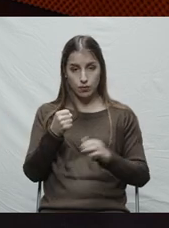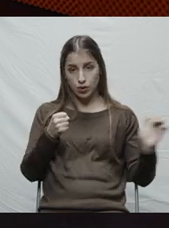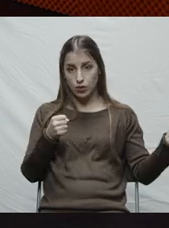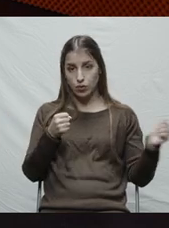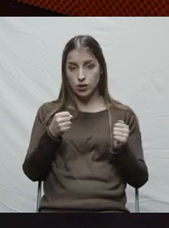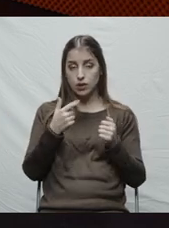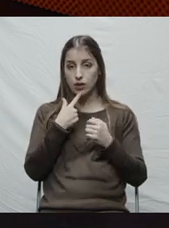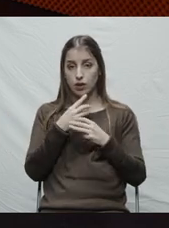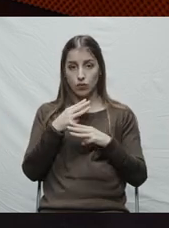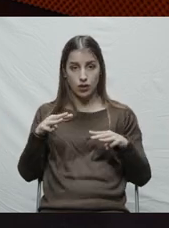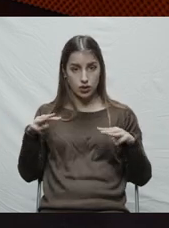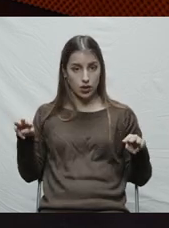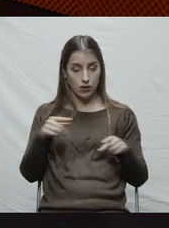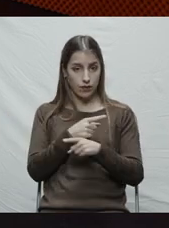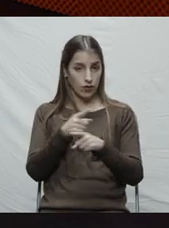vossa linguagem? Como é que.